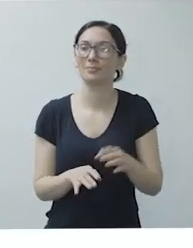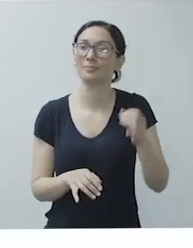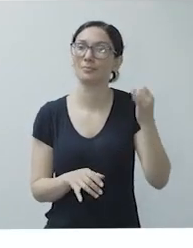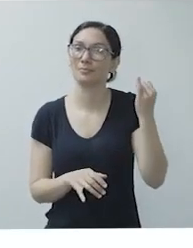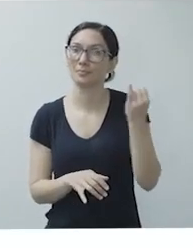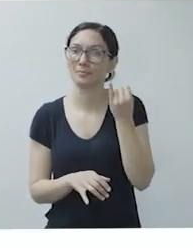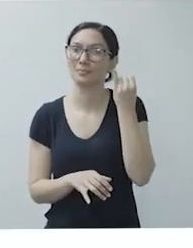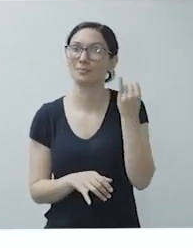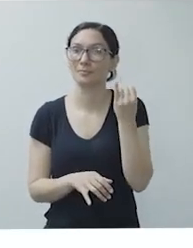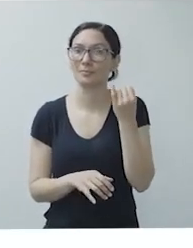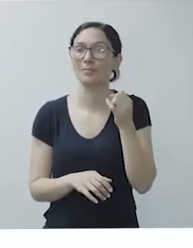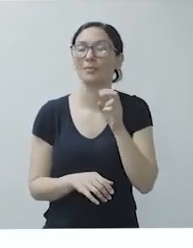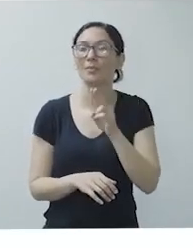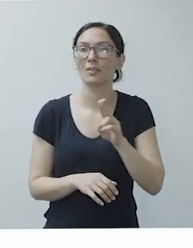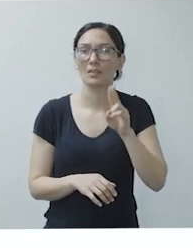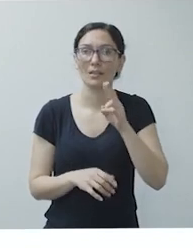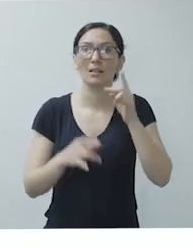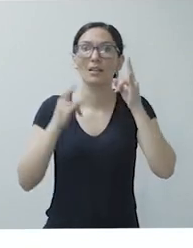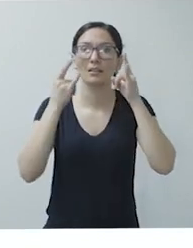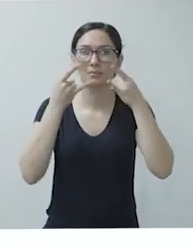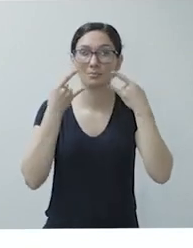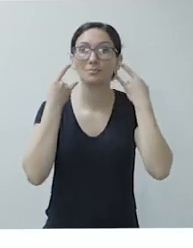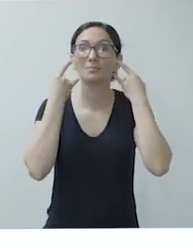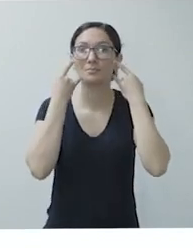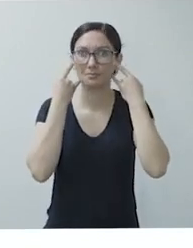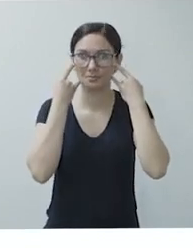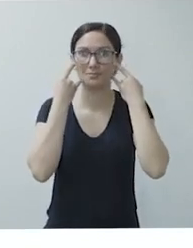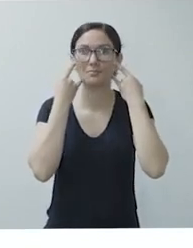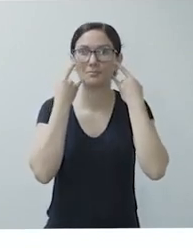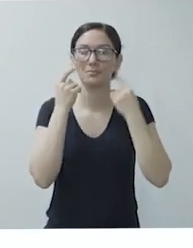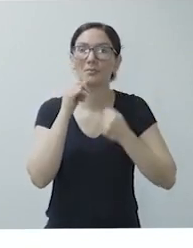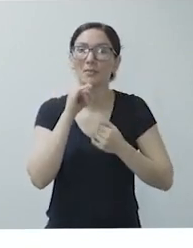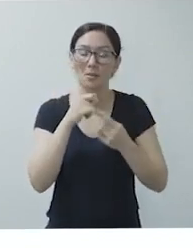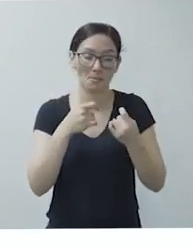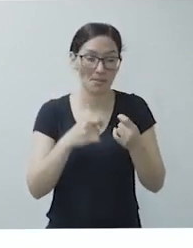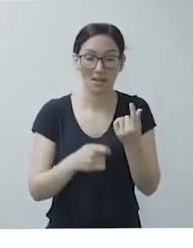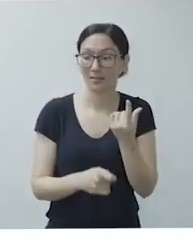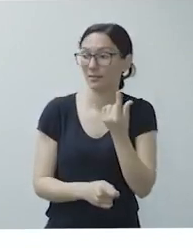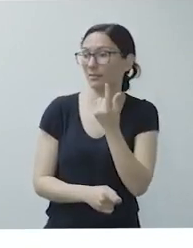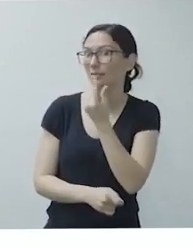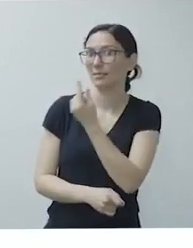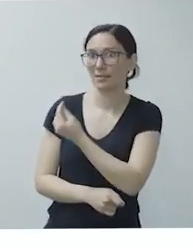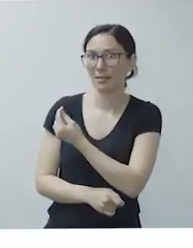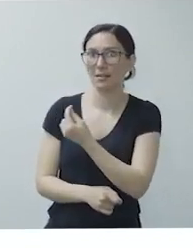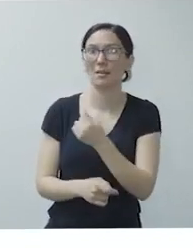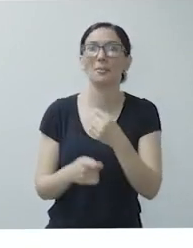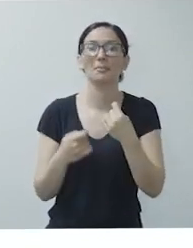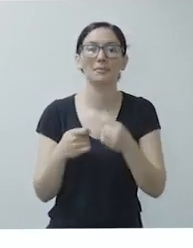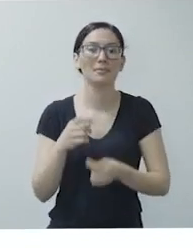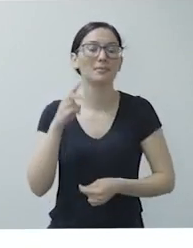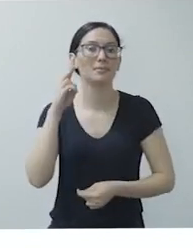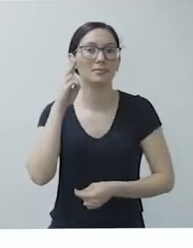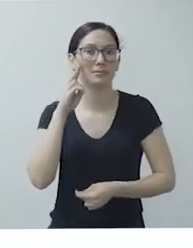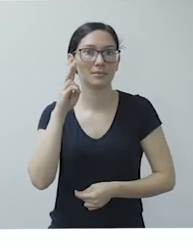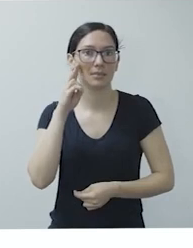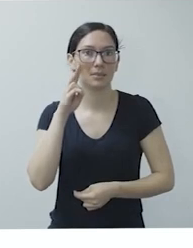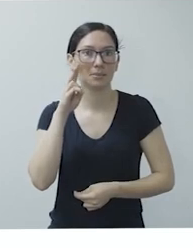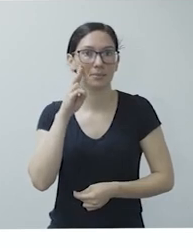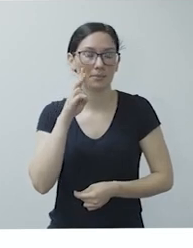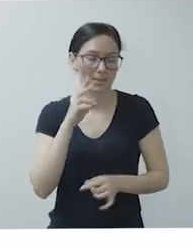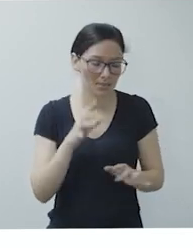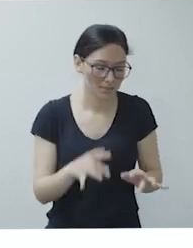importante é o uso da máscara. Se precisarmos sair, temos que lembrar